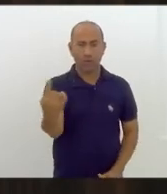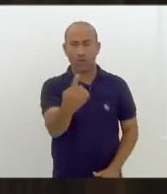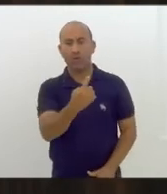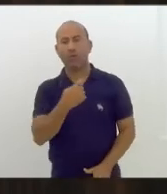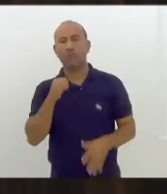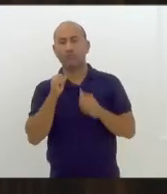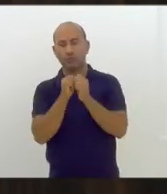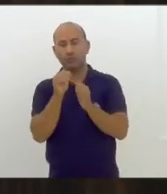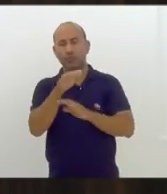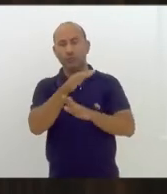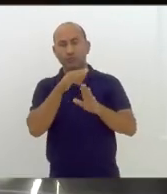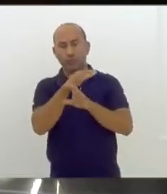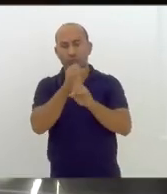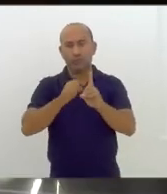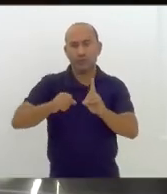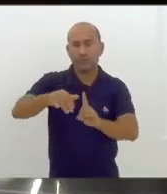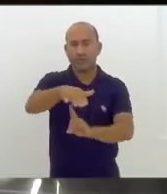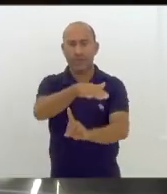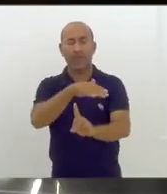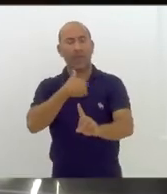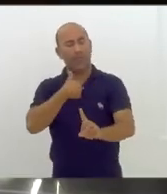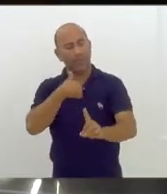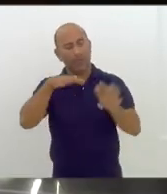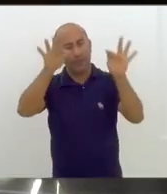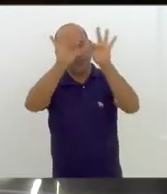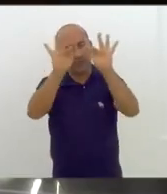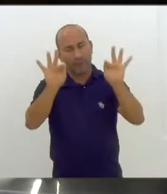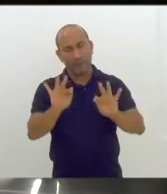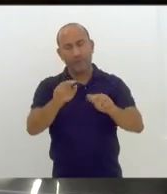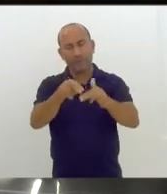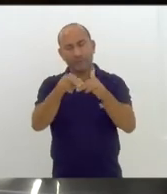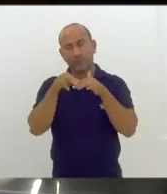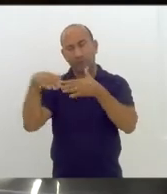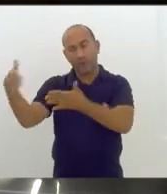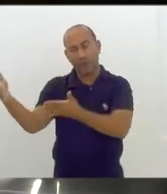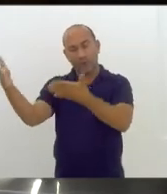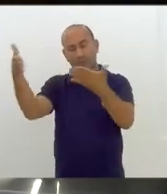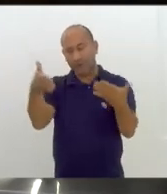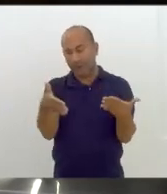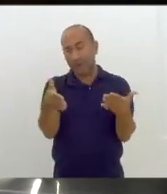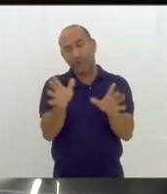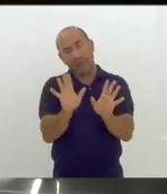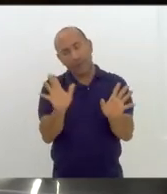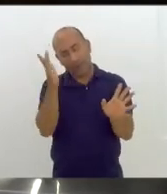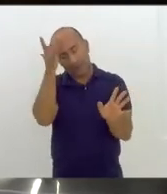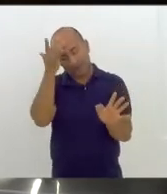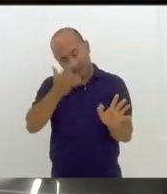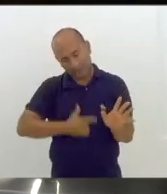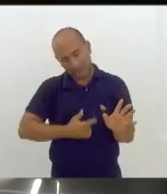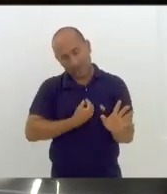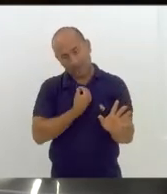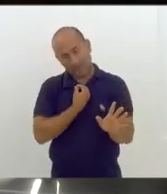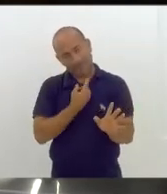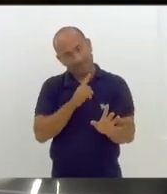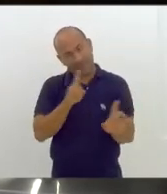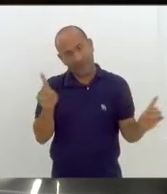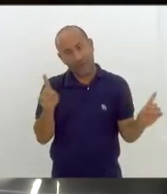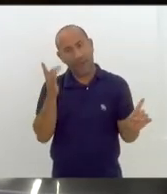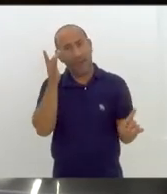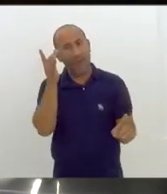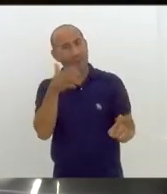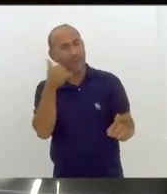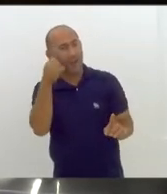sociedade. Eu fico muito feliz de ter sido convidada para estar aqui. Acho que não sou merecedora de estar aqui. Acho que eu ficaria bem melhor